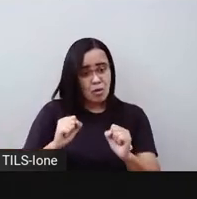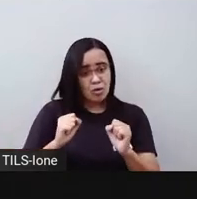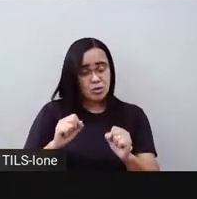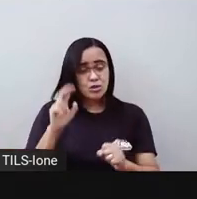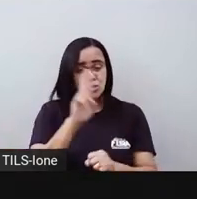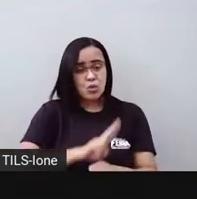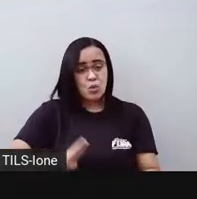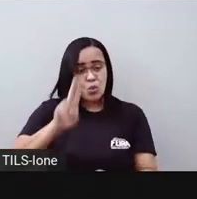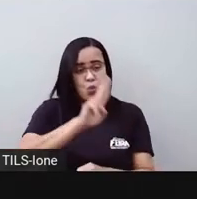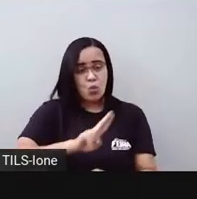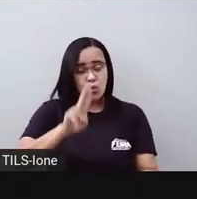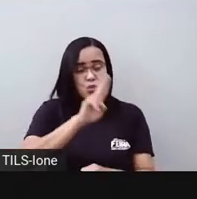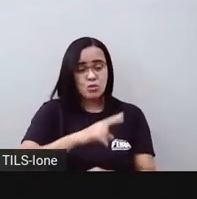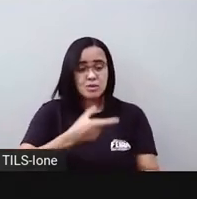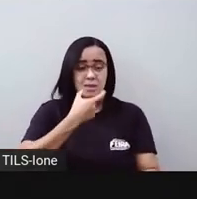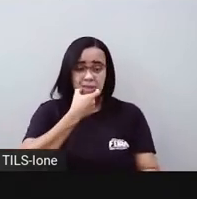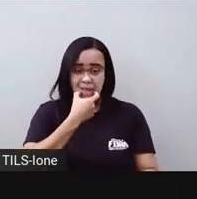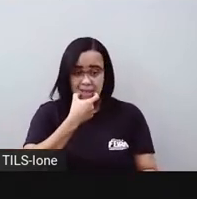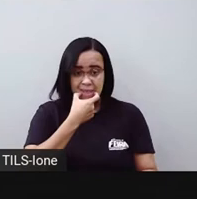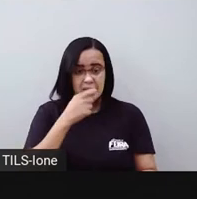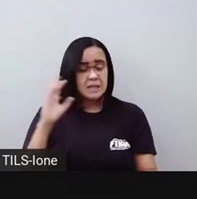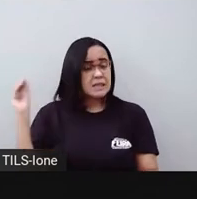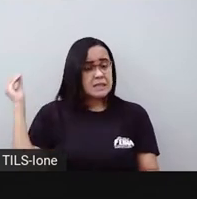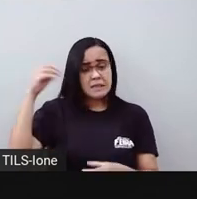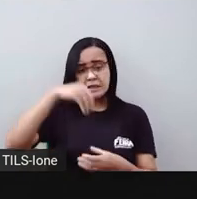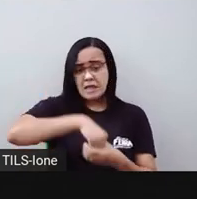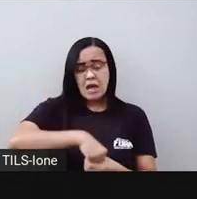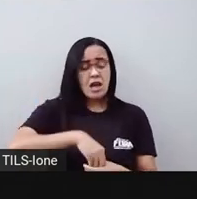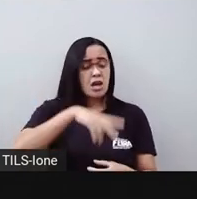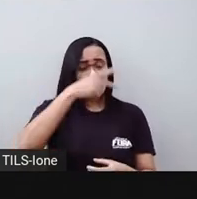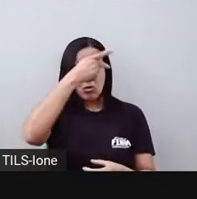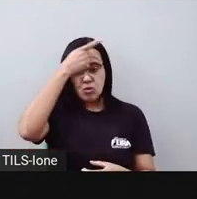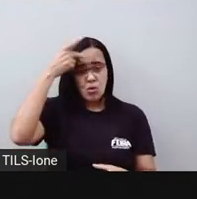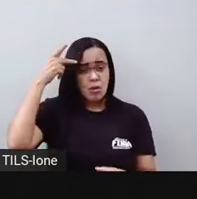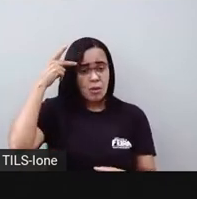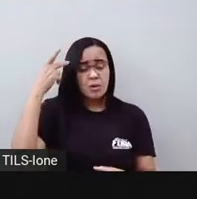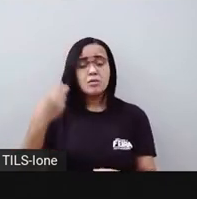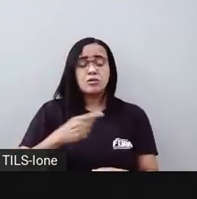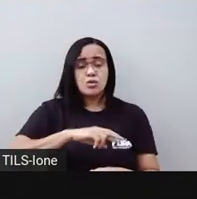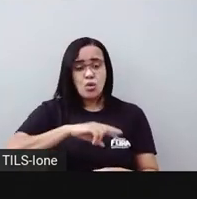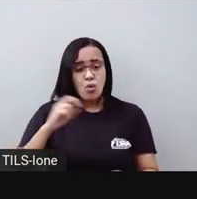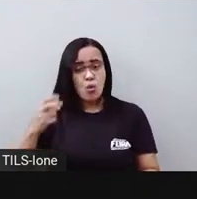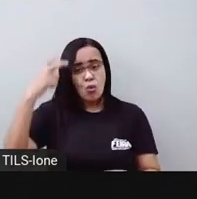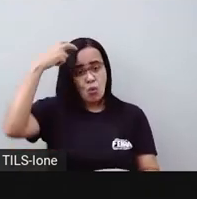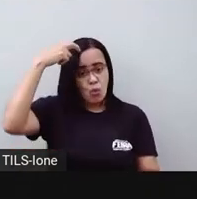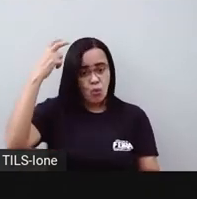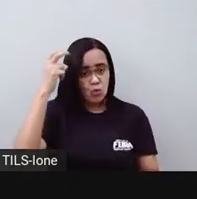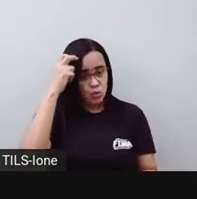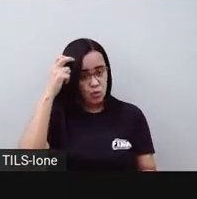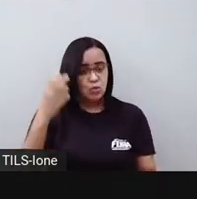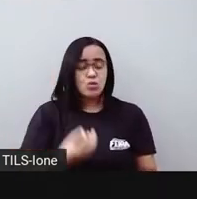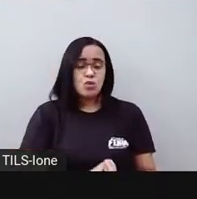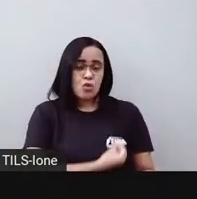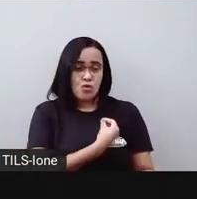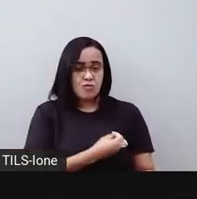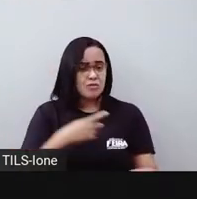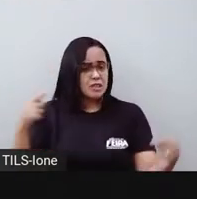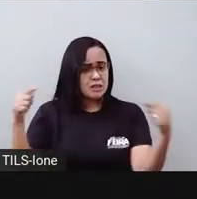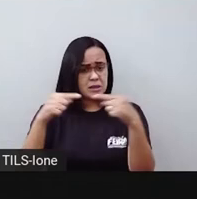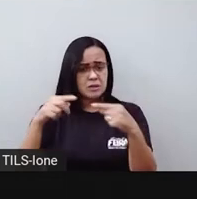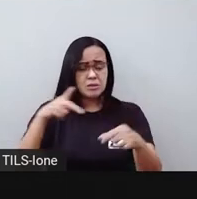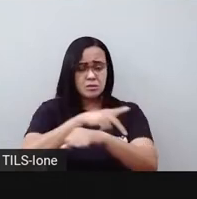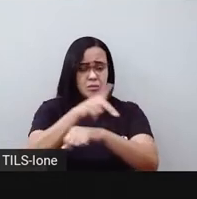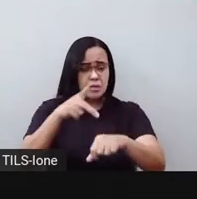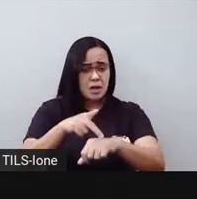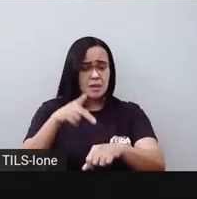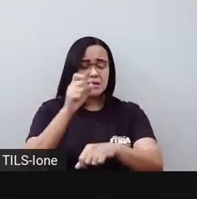da nossa realidade, do nosso contexto. Então, a gente pode estudar inglês quando a gente estiver estudando sobre o Brasil. Então,